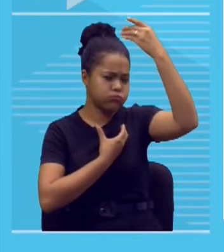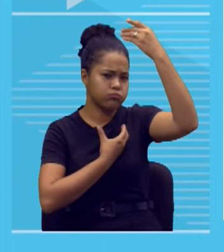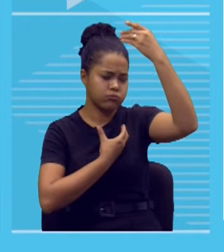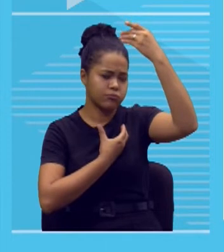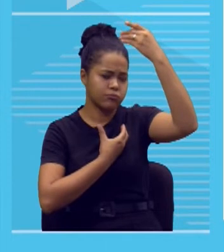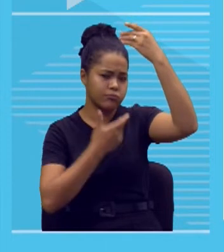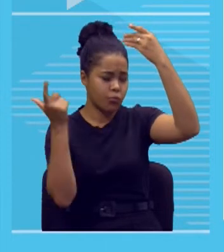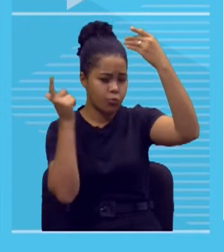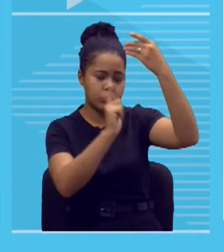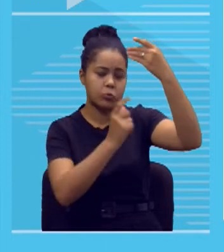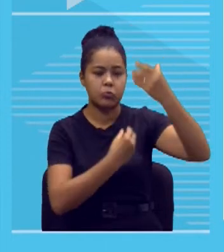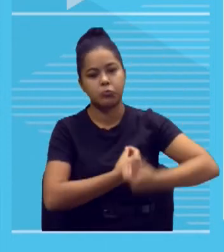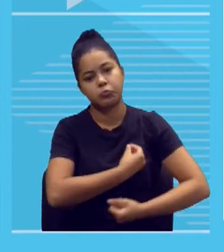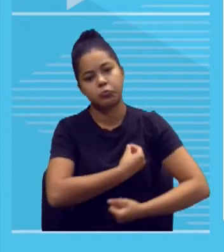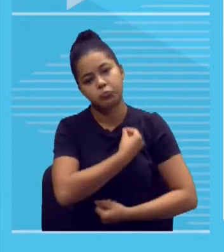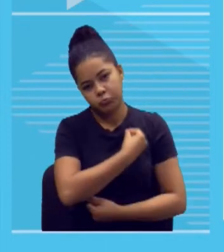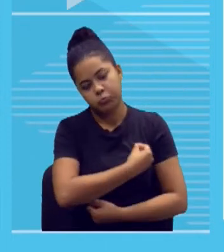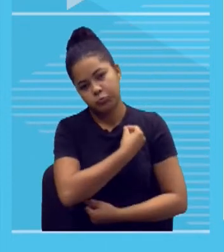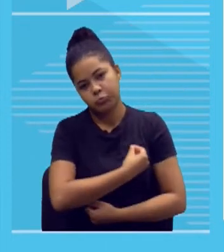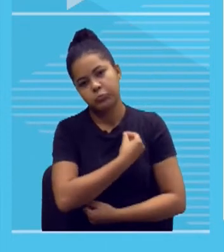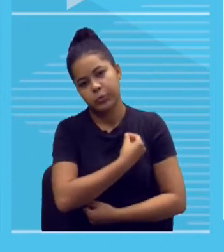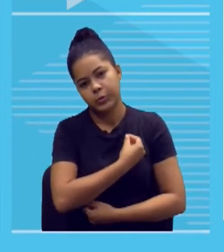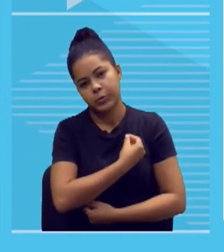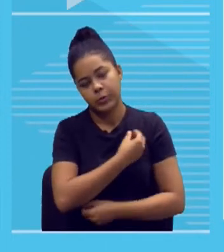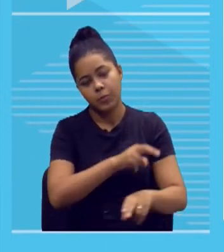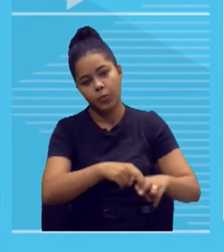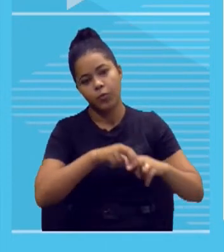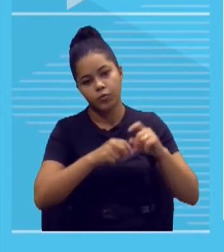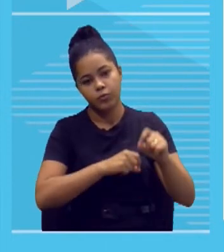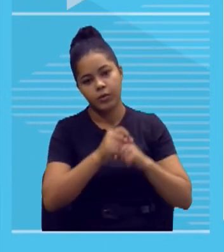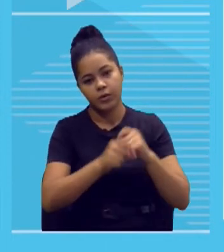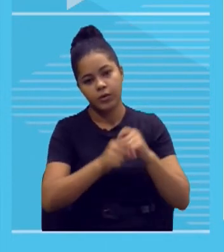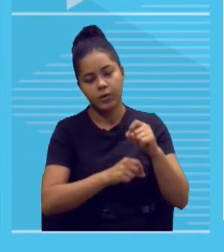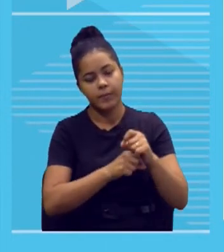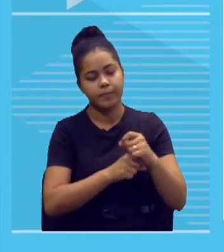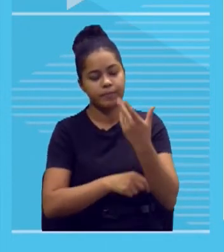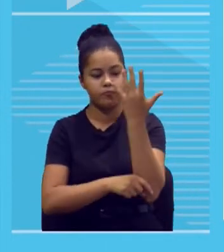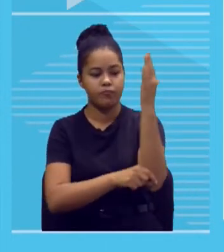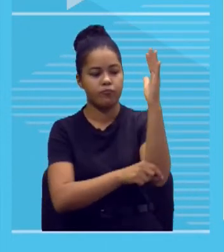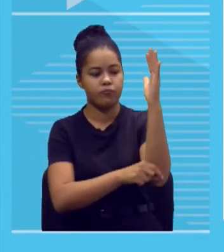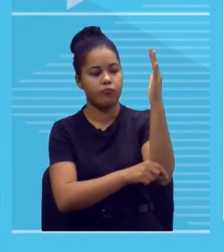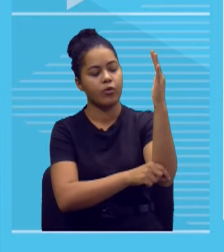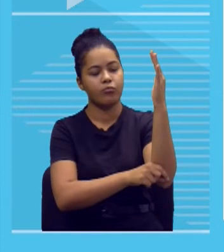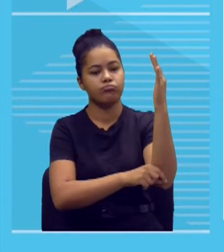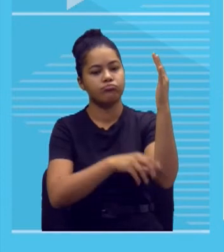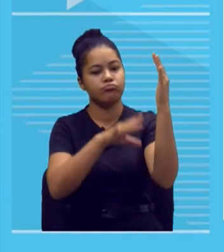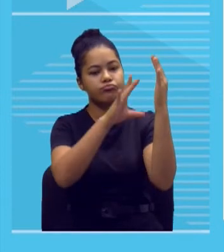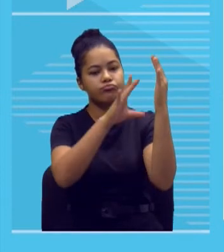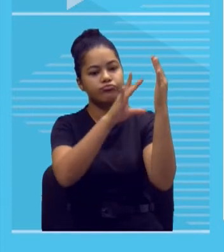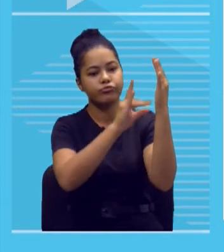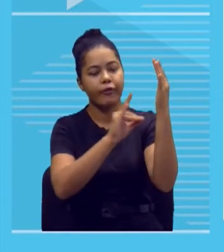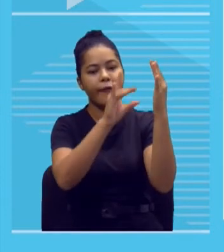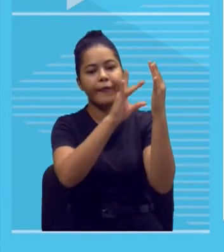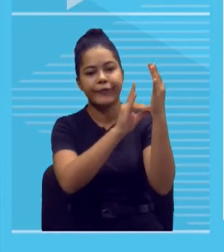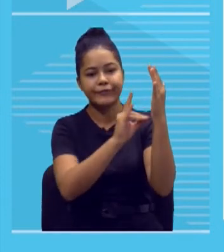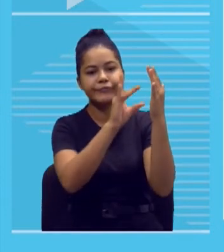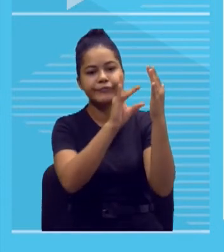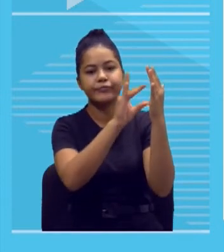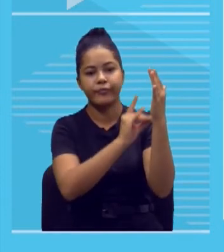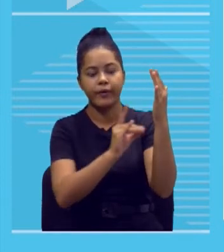papai que tem um pescoção grandão né foi selecionado positivamente